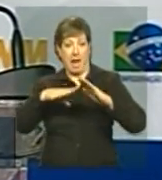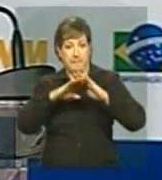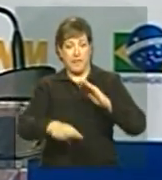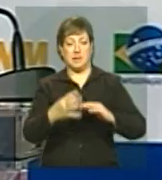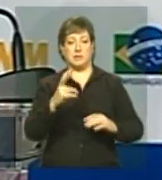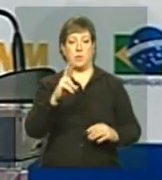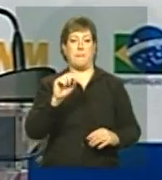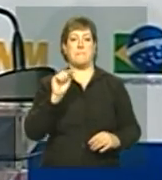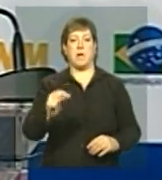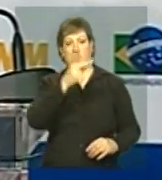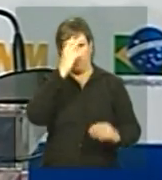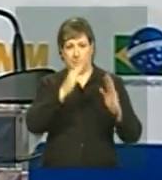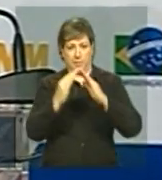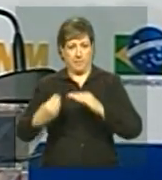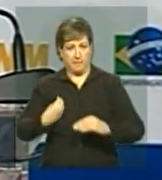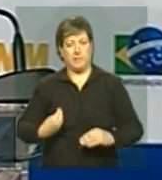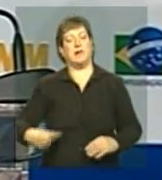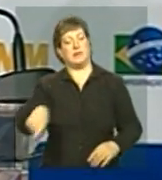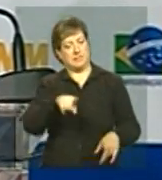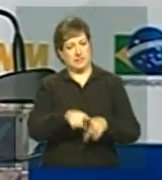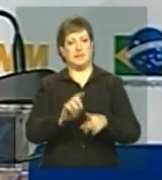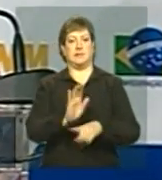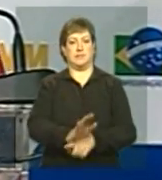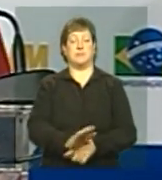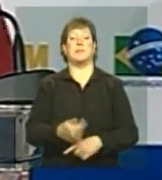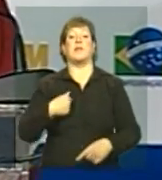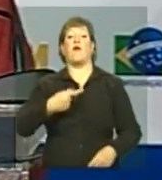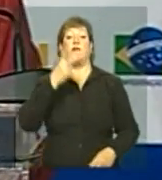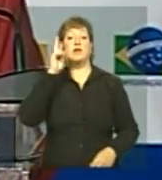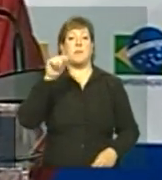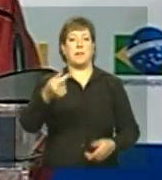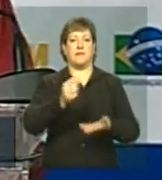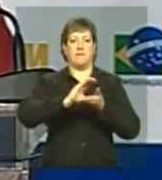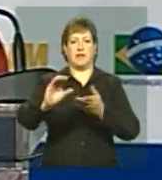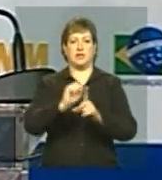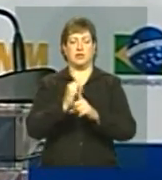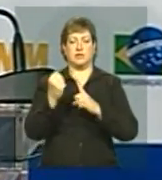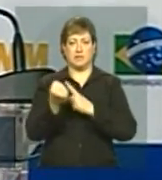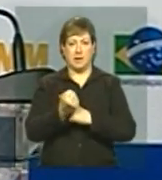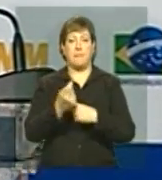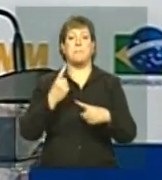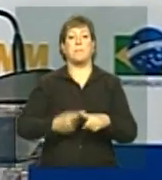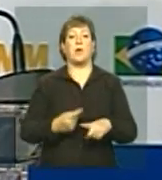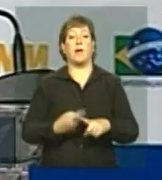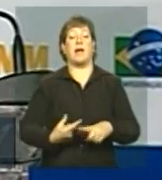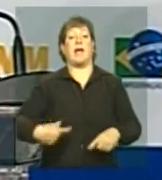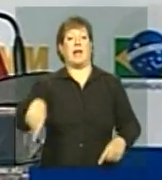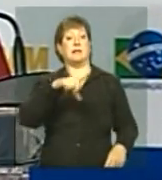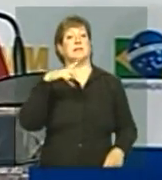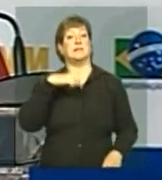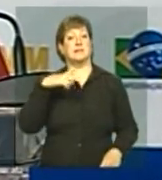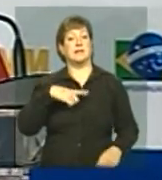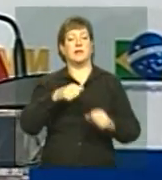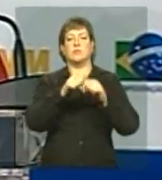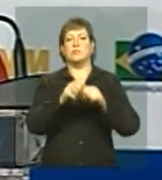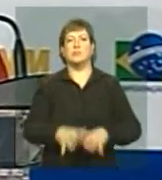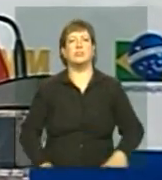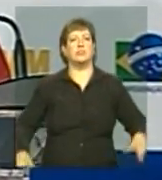habitantes. Eu falo desses investimentos sociais porque eles têm essa